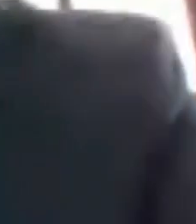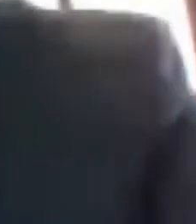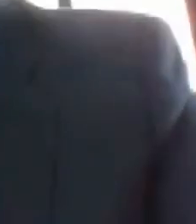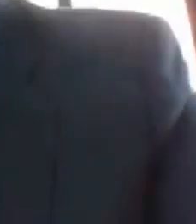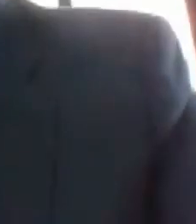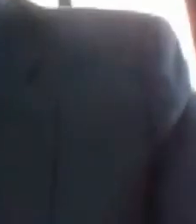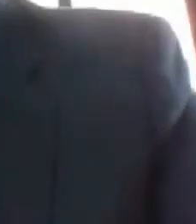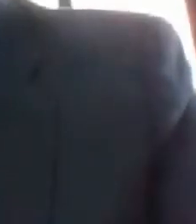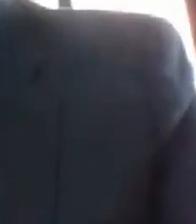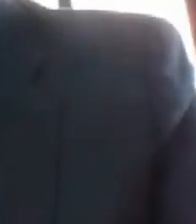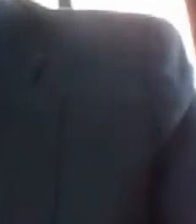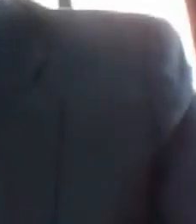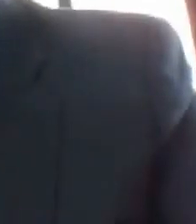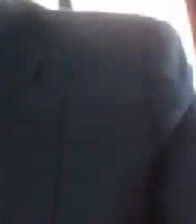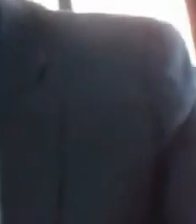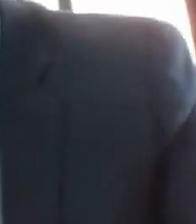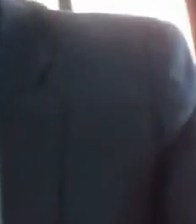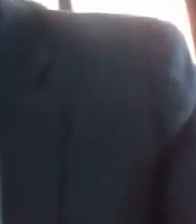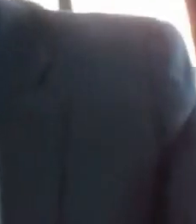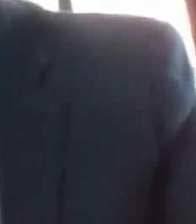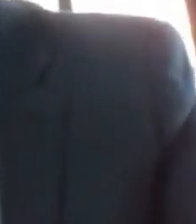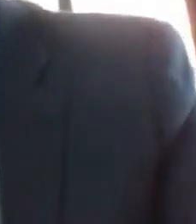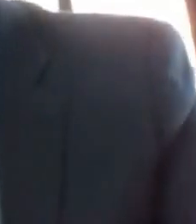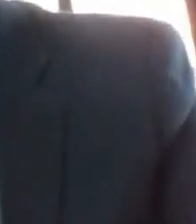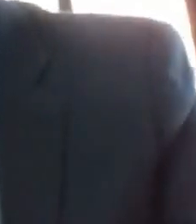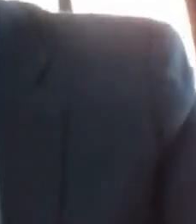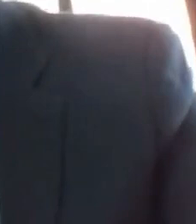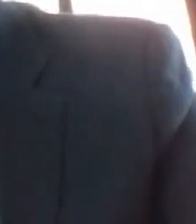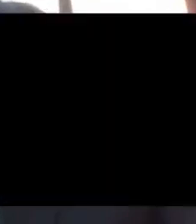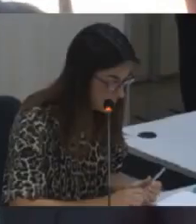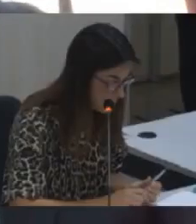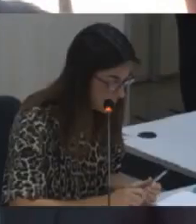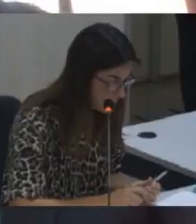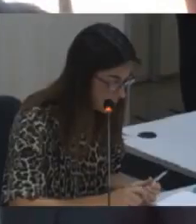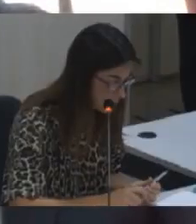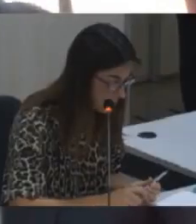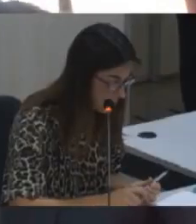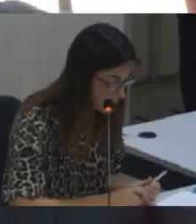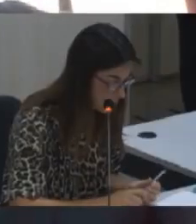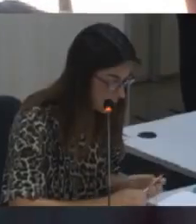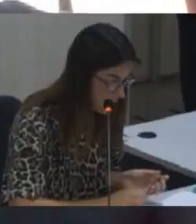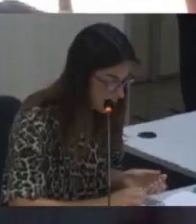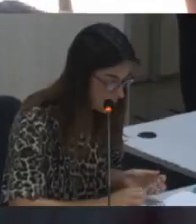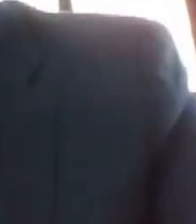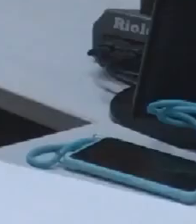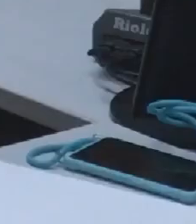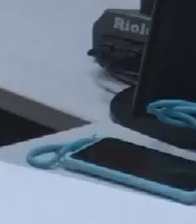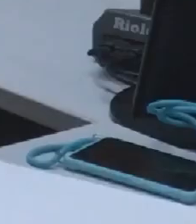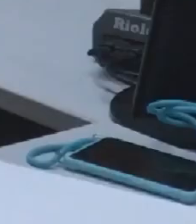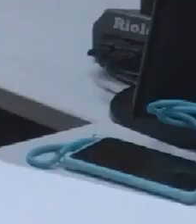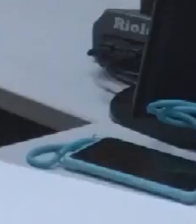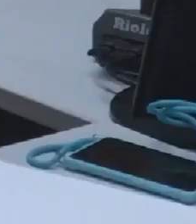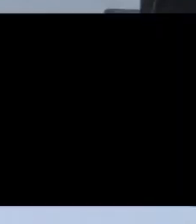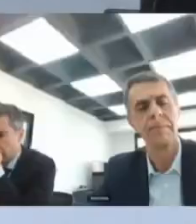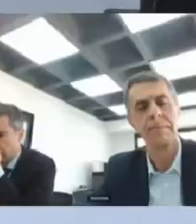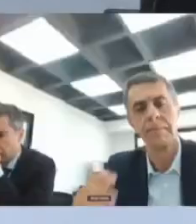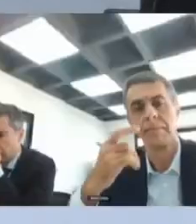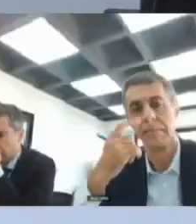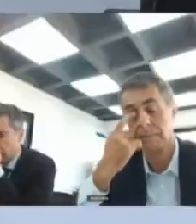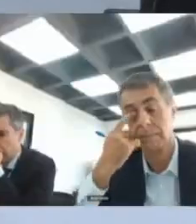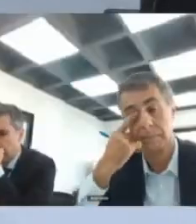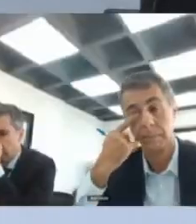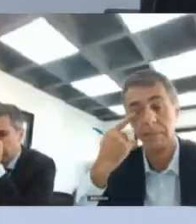Sim, senhora vereadora. Bom dia. Bom dia. Então, e os representantes dos permissionários, eles